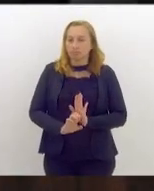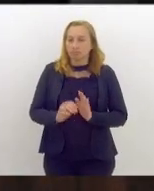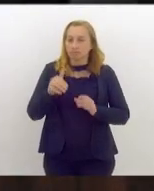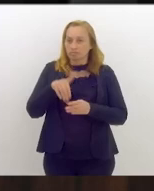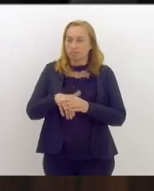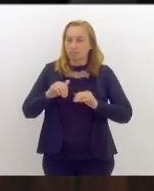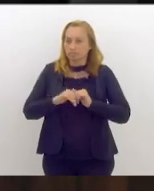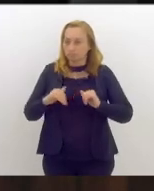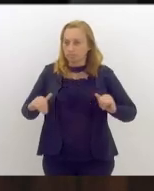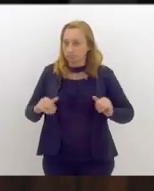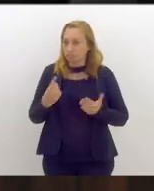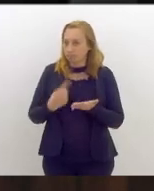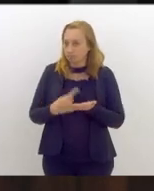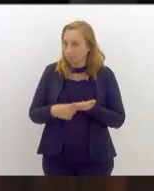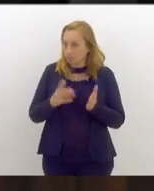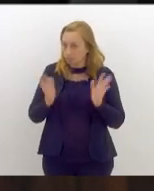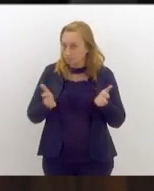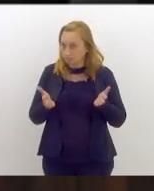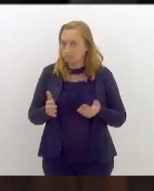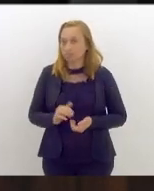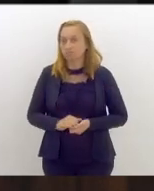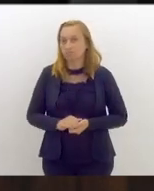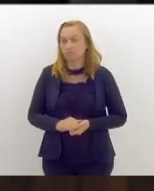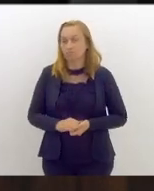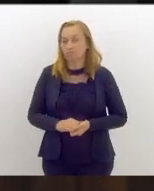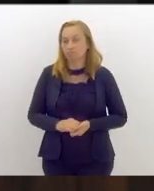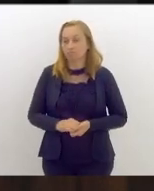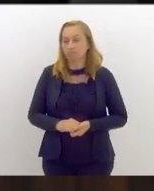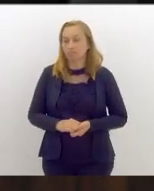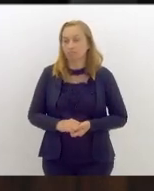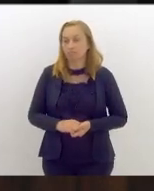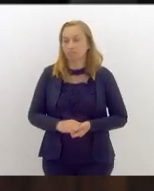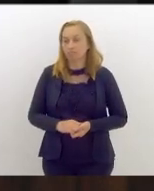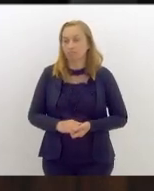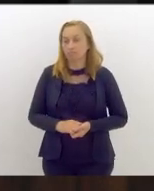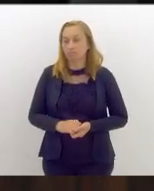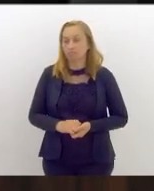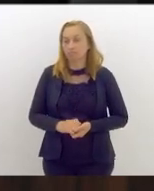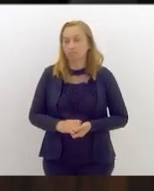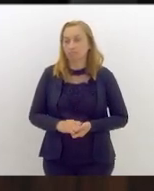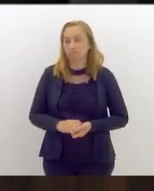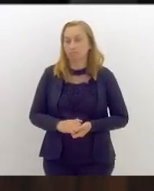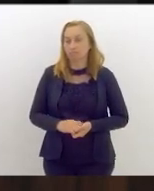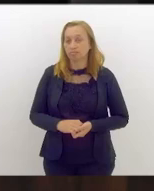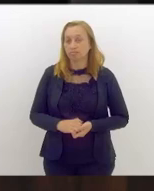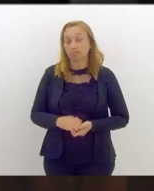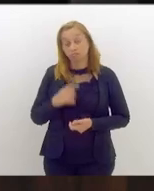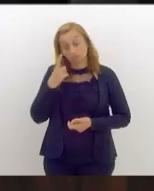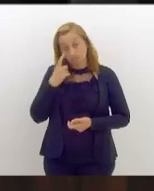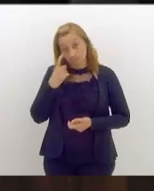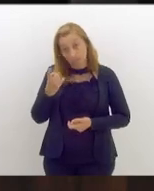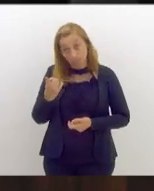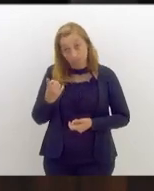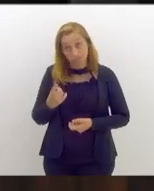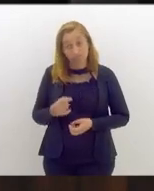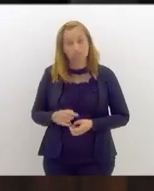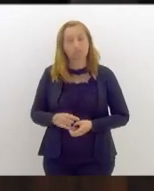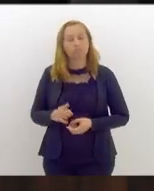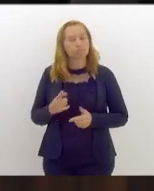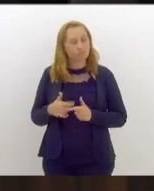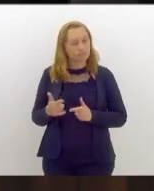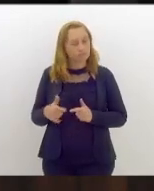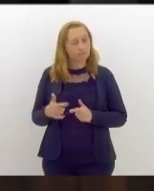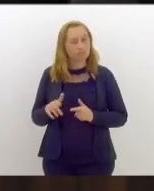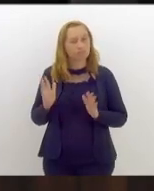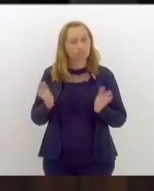voto separado a gente vai combinar isso aqui agora eu acho que vai olha o que olha olha agora o problema